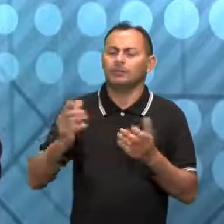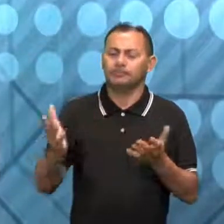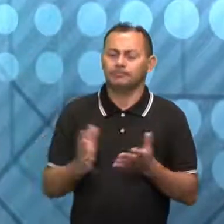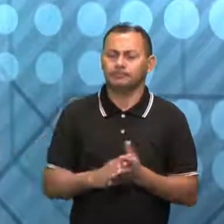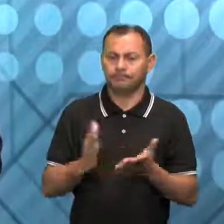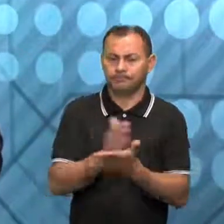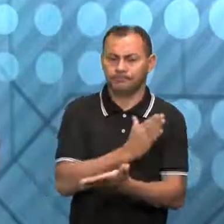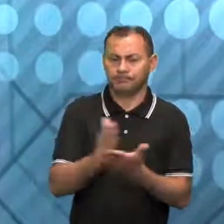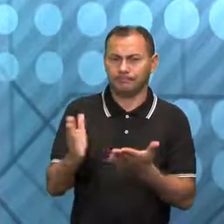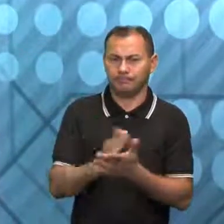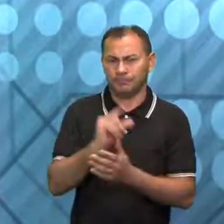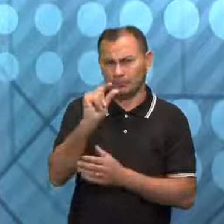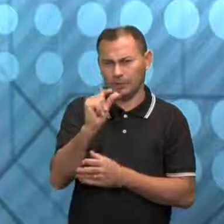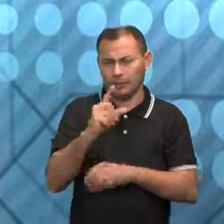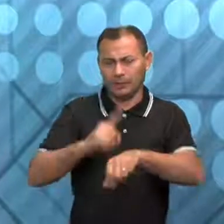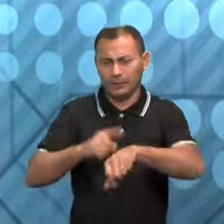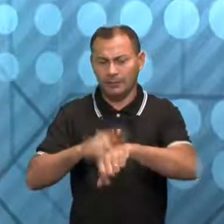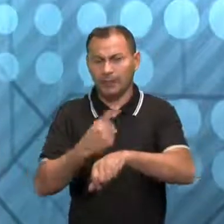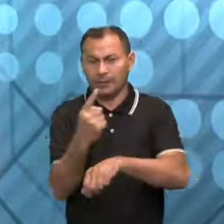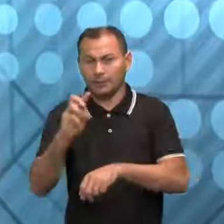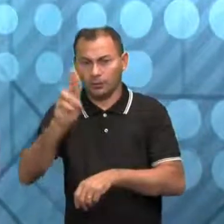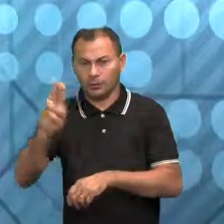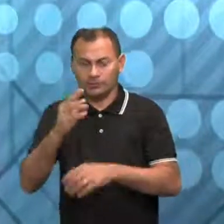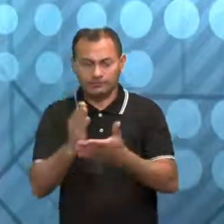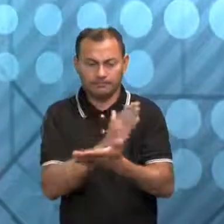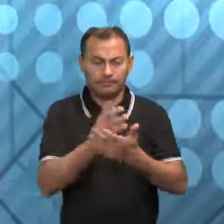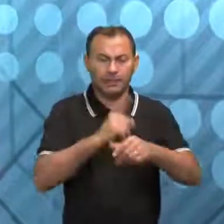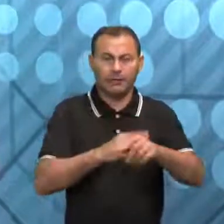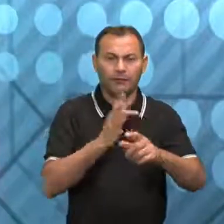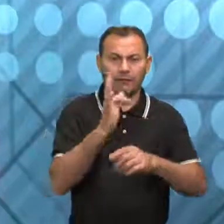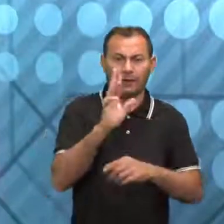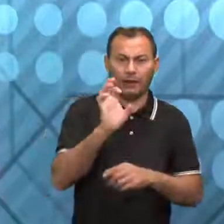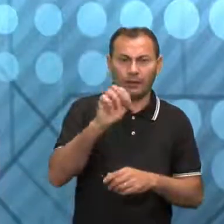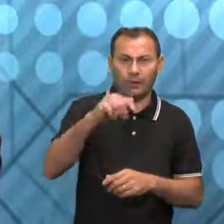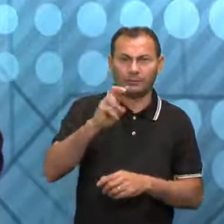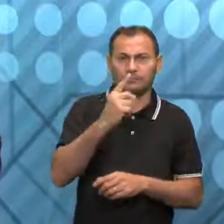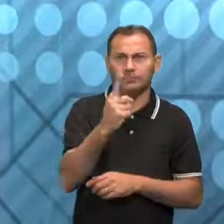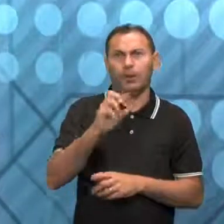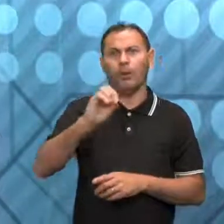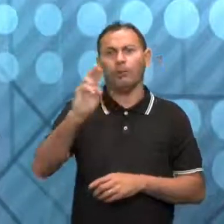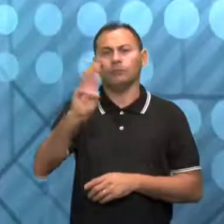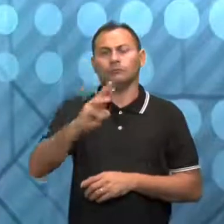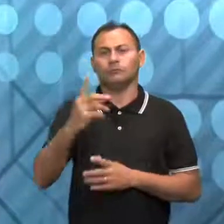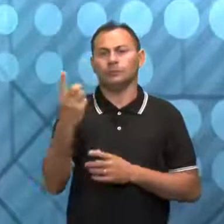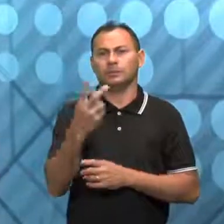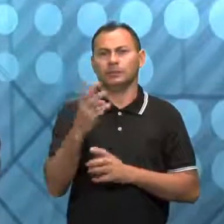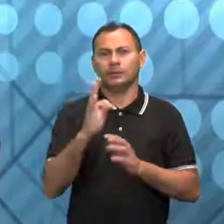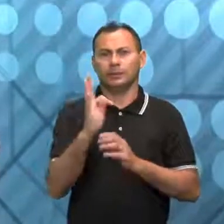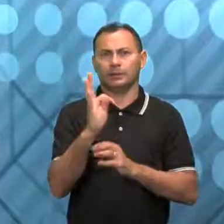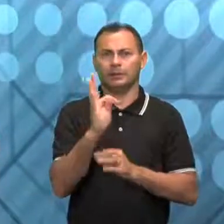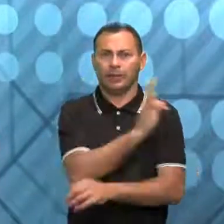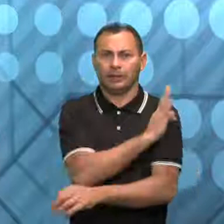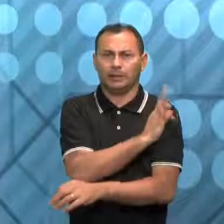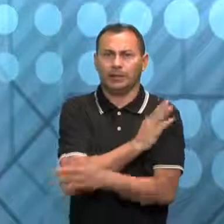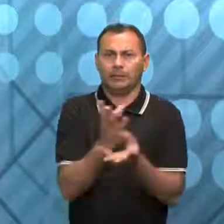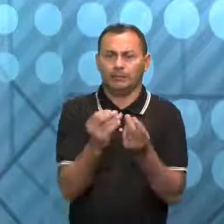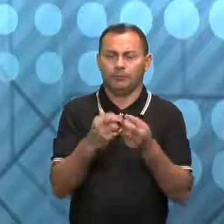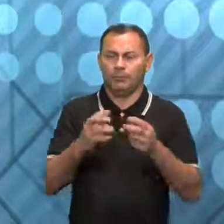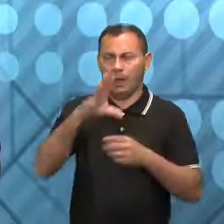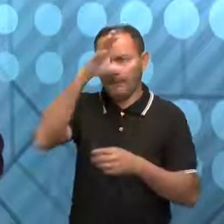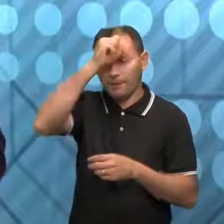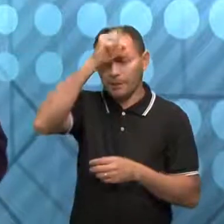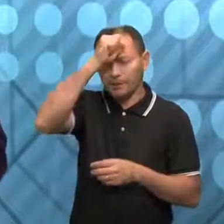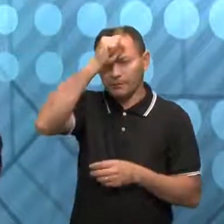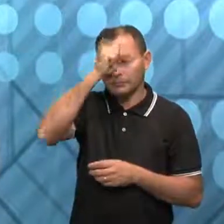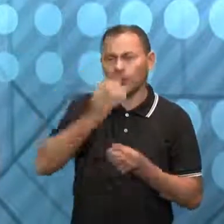Eu divido um pedaço de tempo para cada usuário, eu divido um pedaço de frequência para cada usuário, ou eu utilizo essas duas técnicas. Então tem muita coisa para a gente